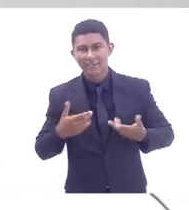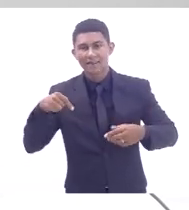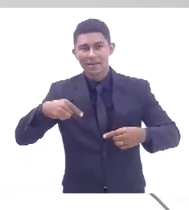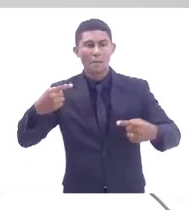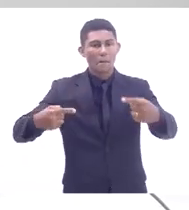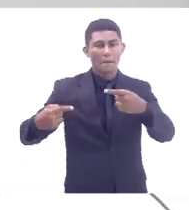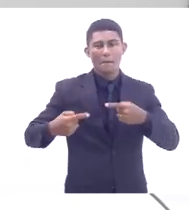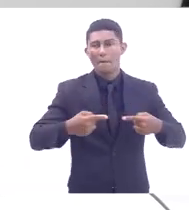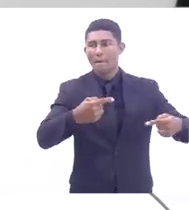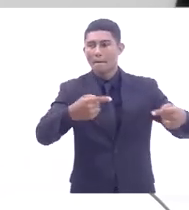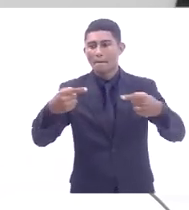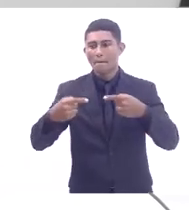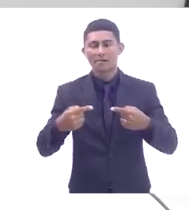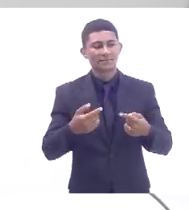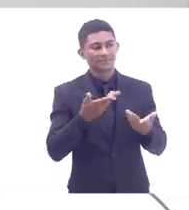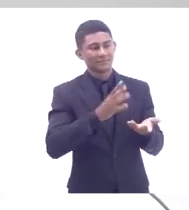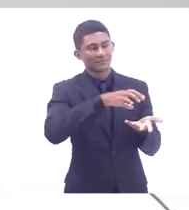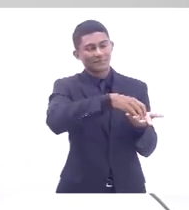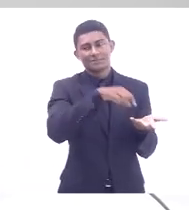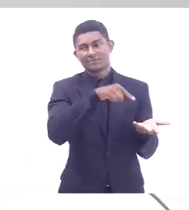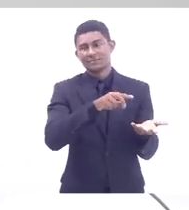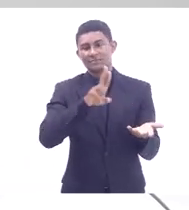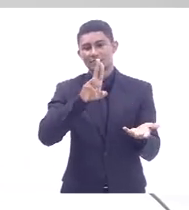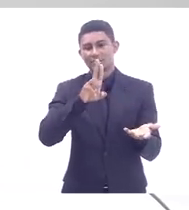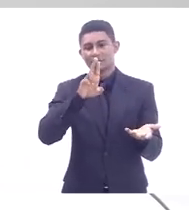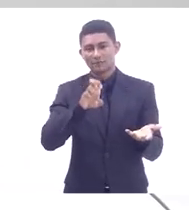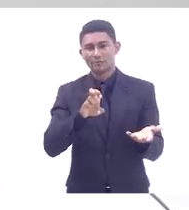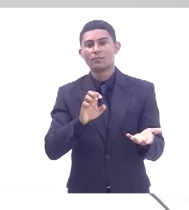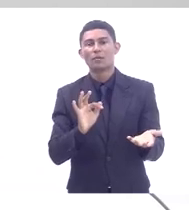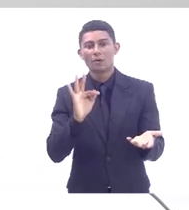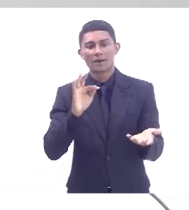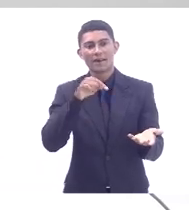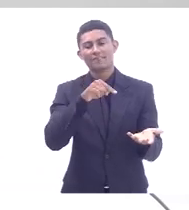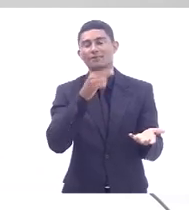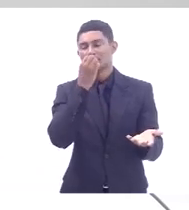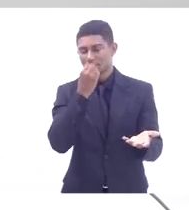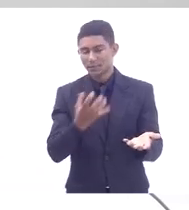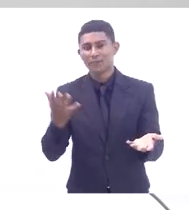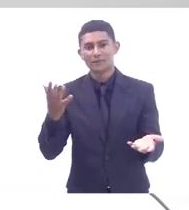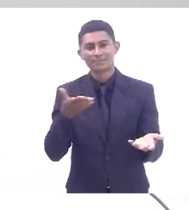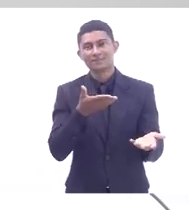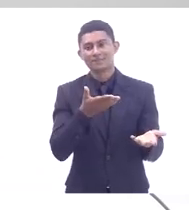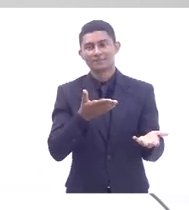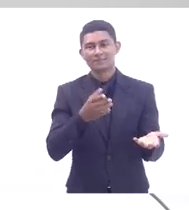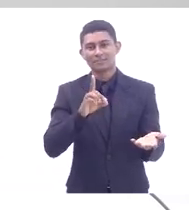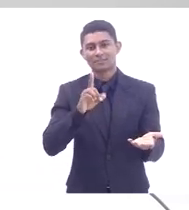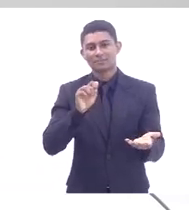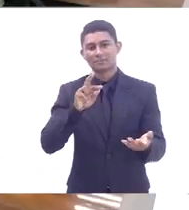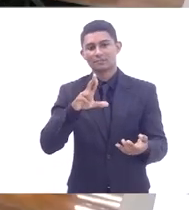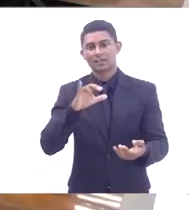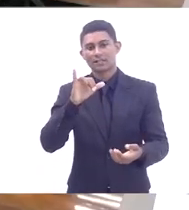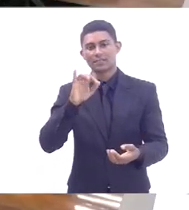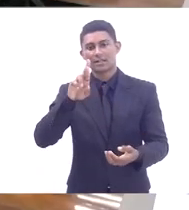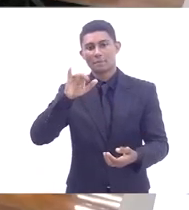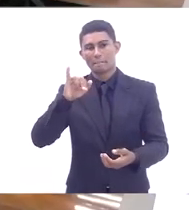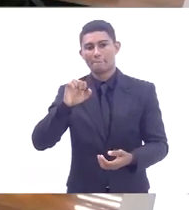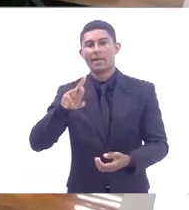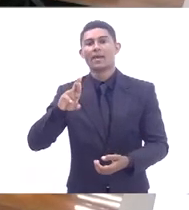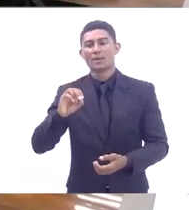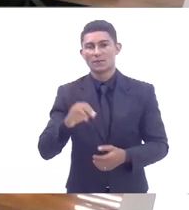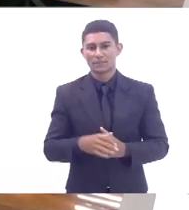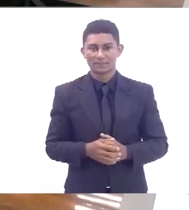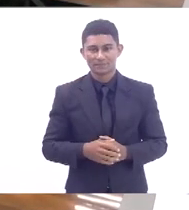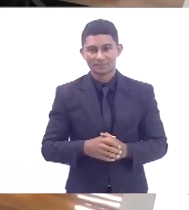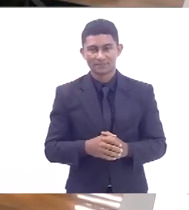fazer um debate aqui na casa sobre a nossa gloriosa né Universidade Estadual do Norte Fluminense Darcy Ribeiro Obrigado Deputado